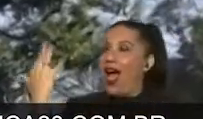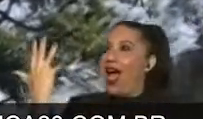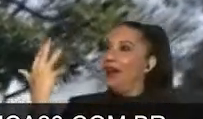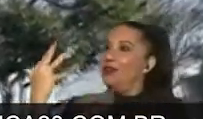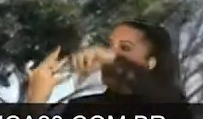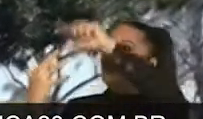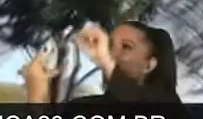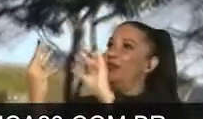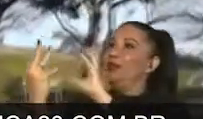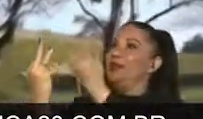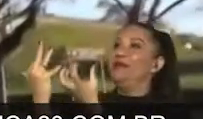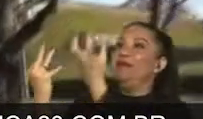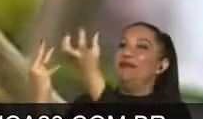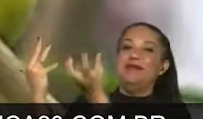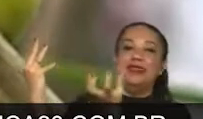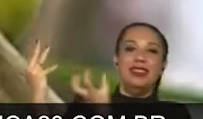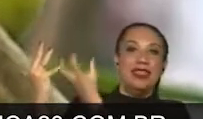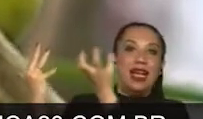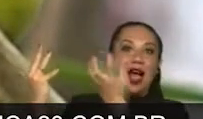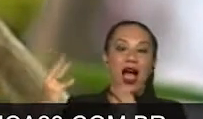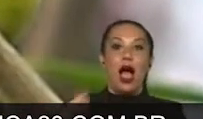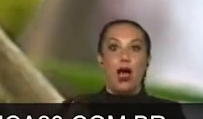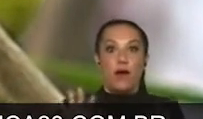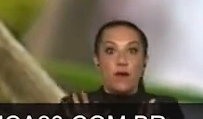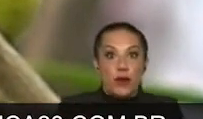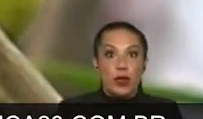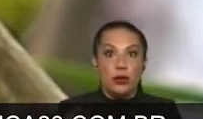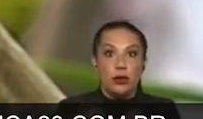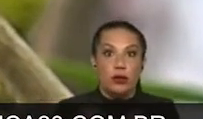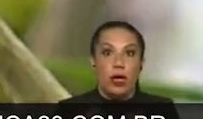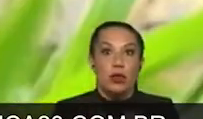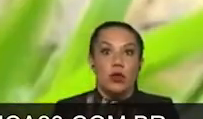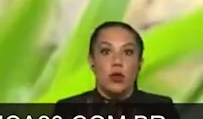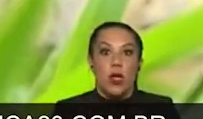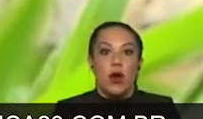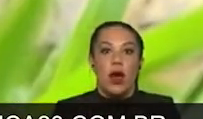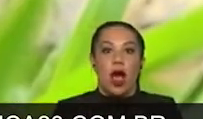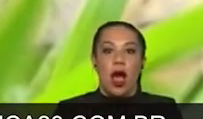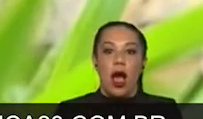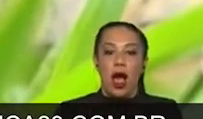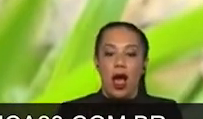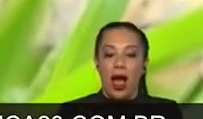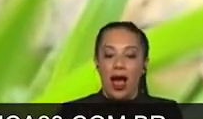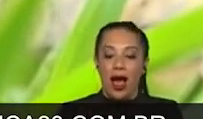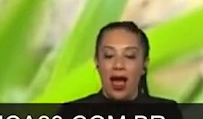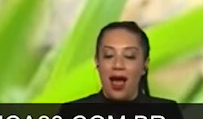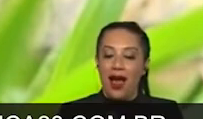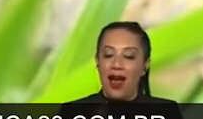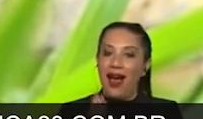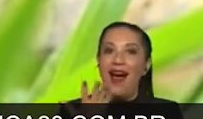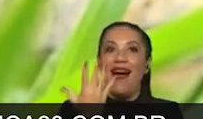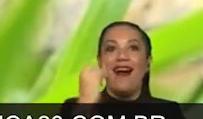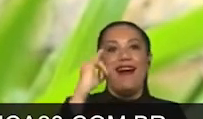ainda mais exuberante qualquer paisagem. É no fim do inverno, período mais seco do ano, que as flores dos ipês dão mais vida em